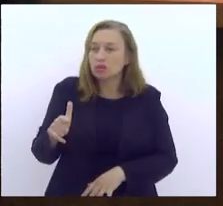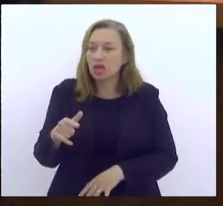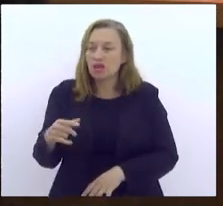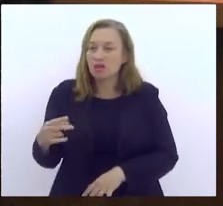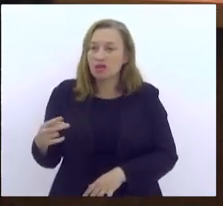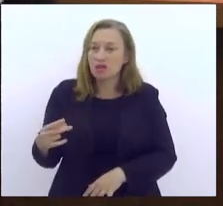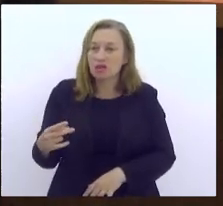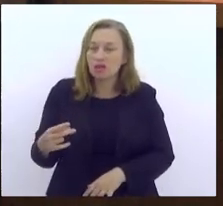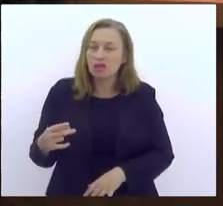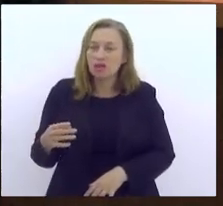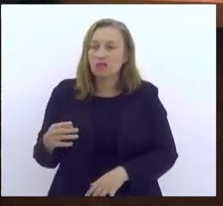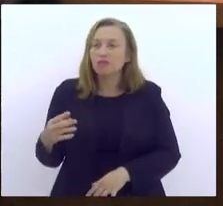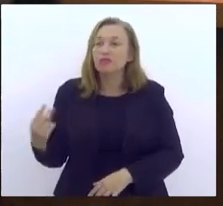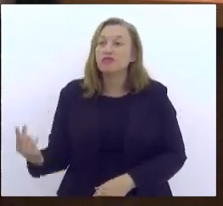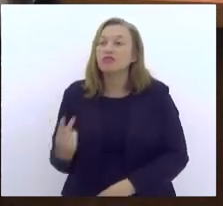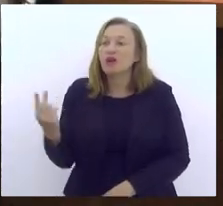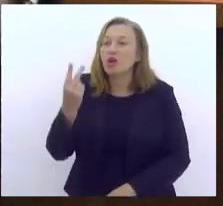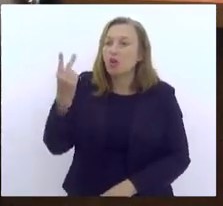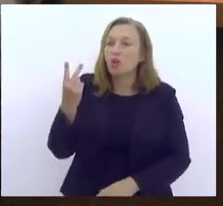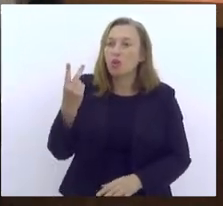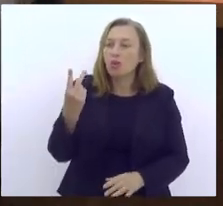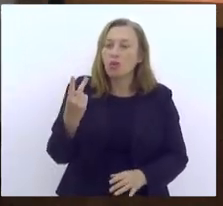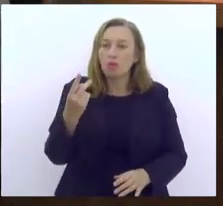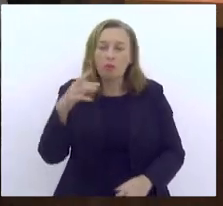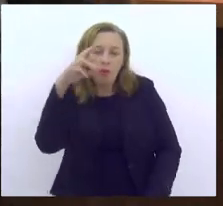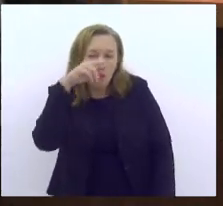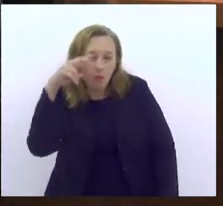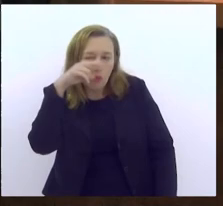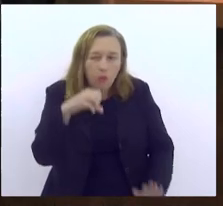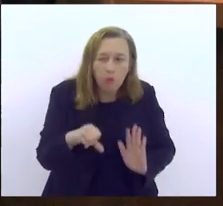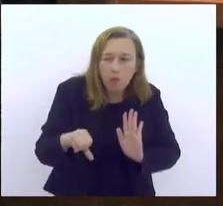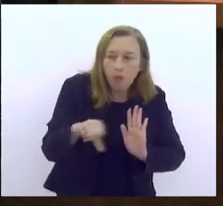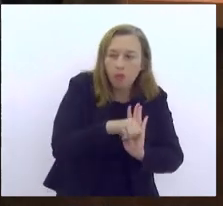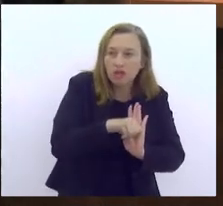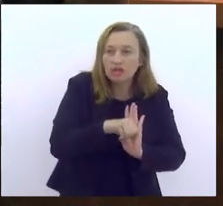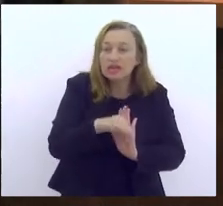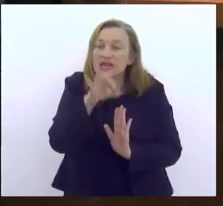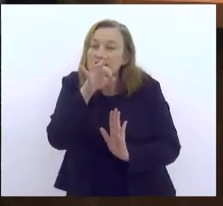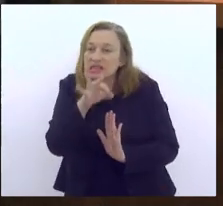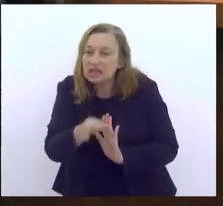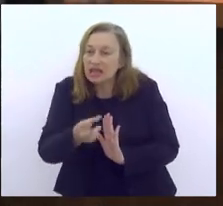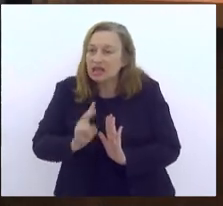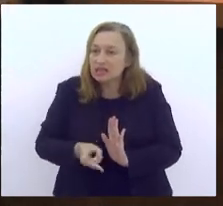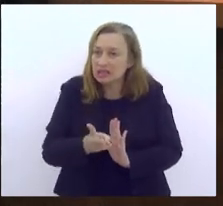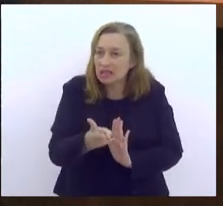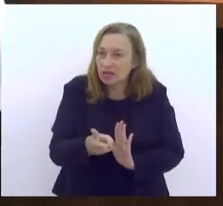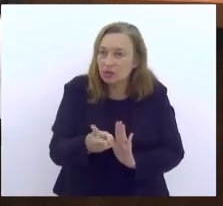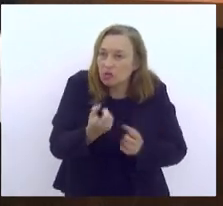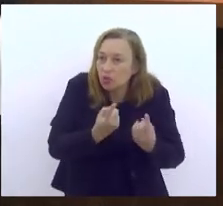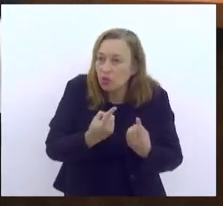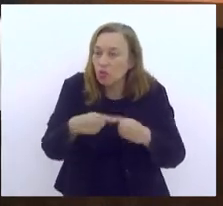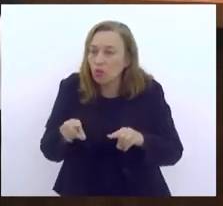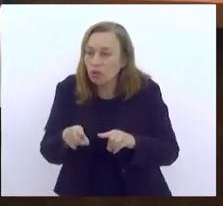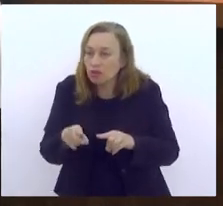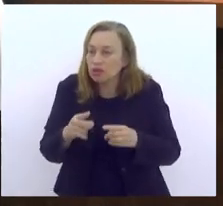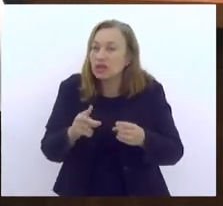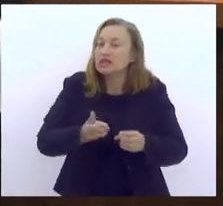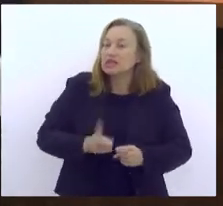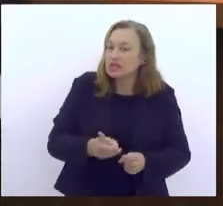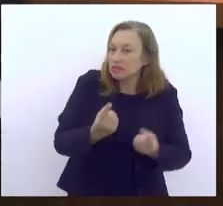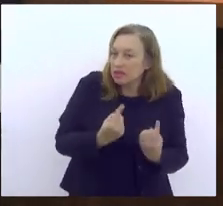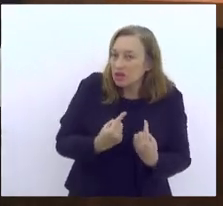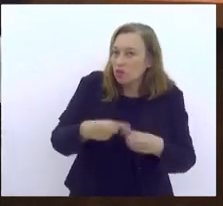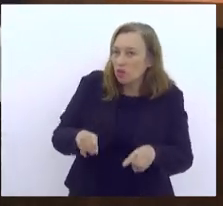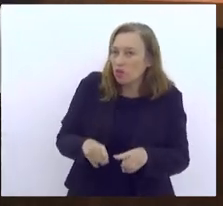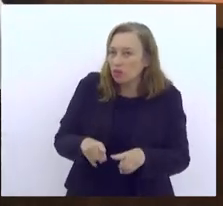prioridade para desvendar crimes. A prioridade sempre será na lógica do confronto, sempre será